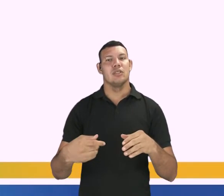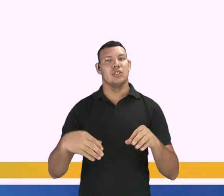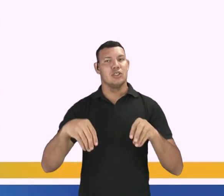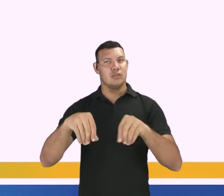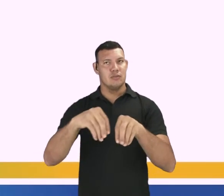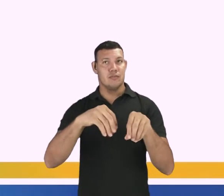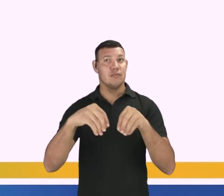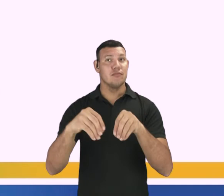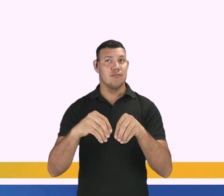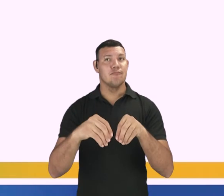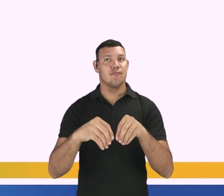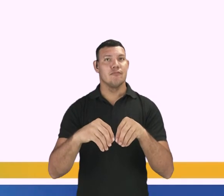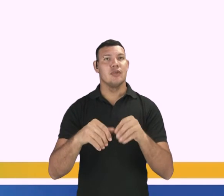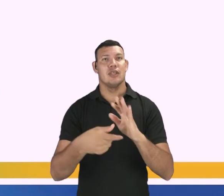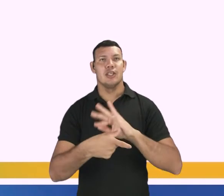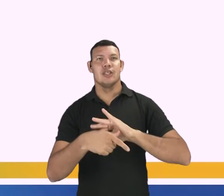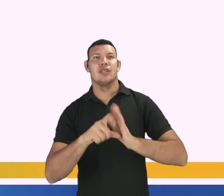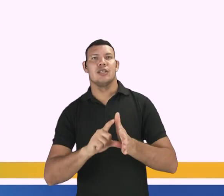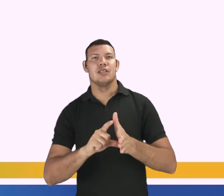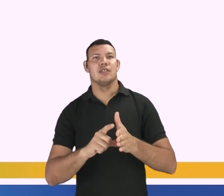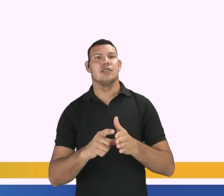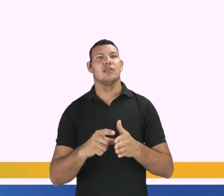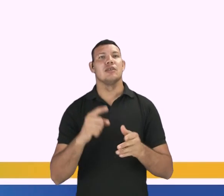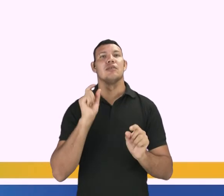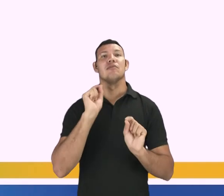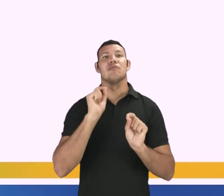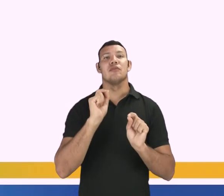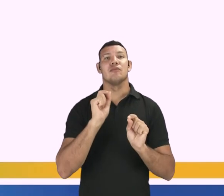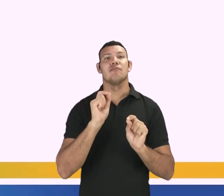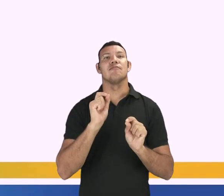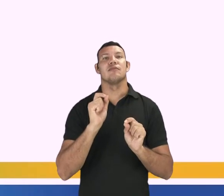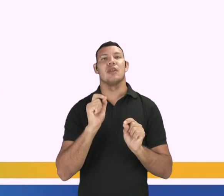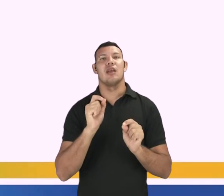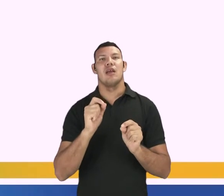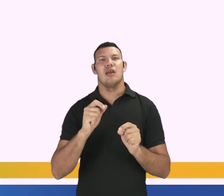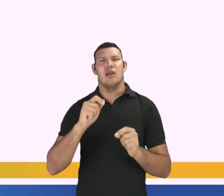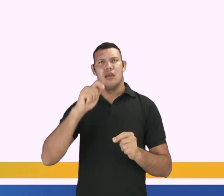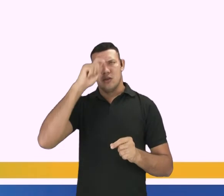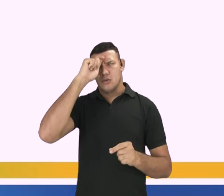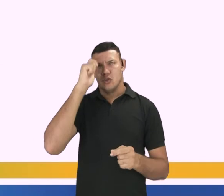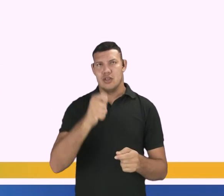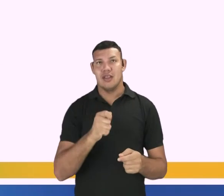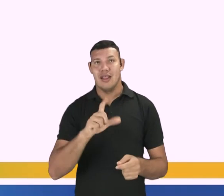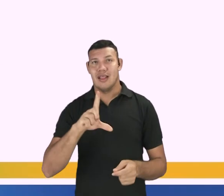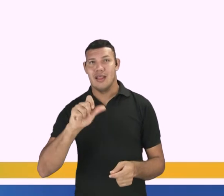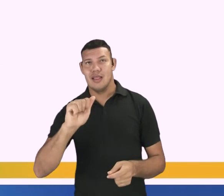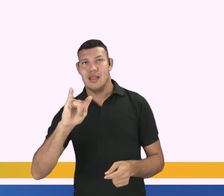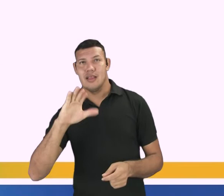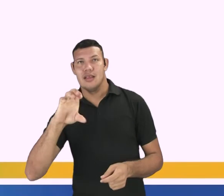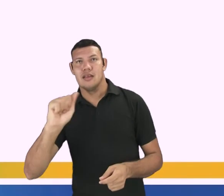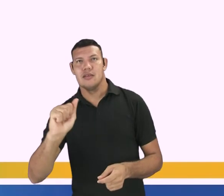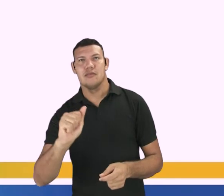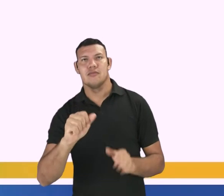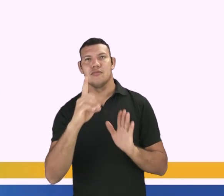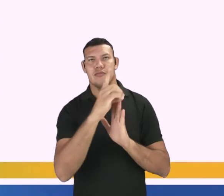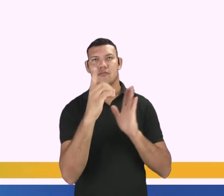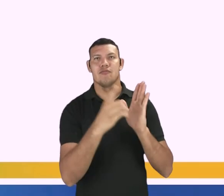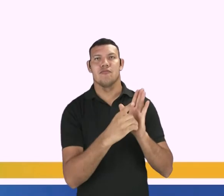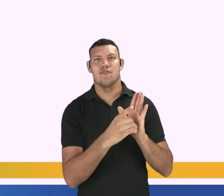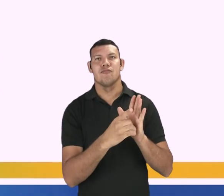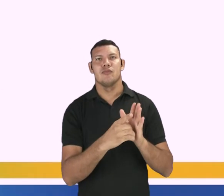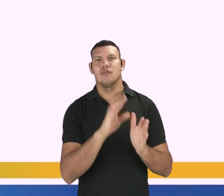1197, em Lombardia em 1224, na França, né, em 1229, Roma